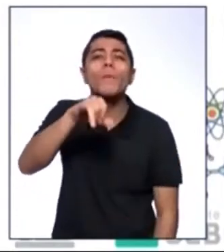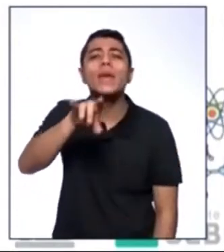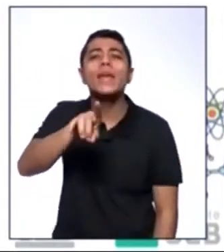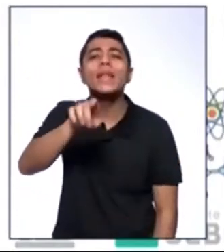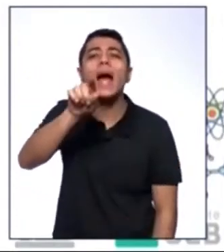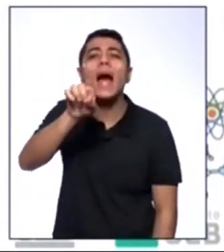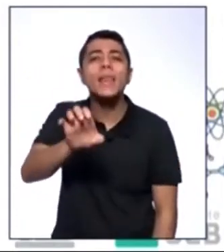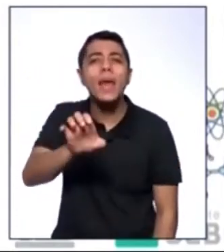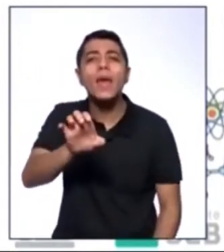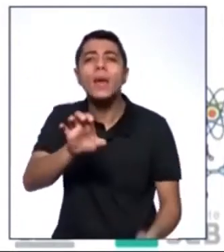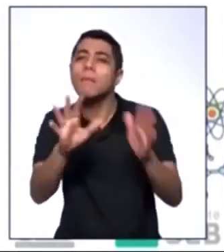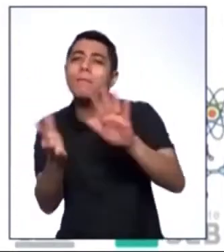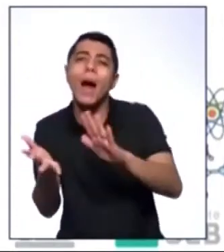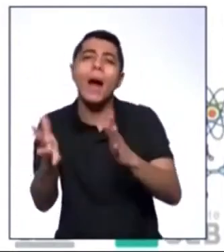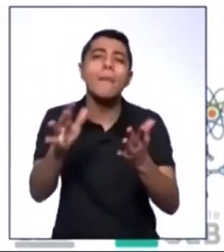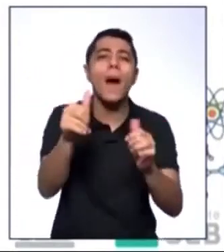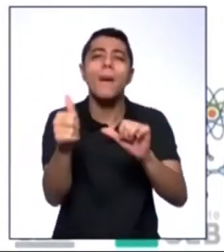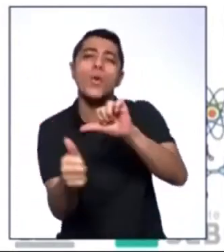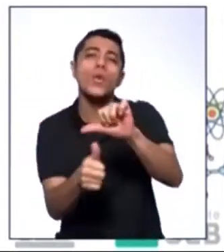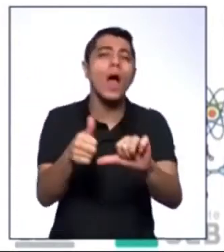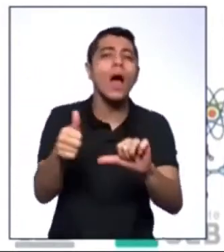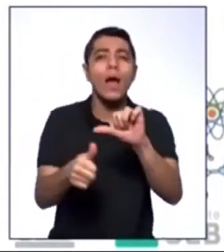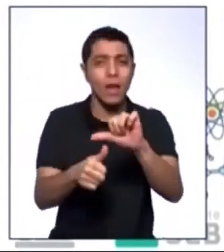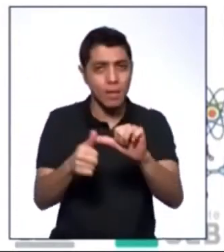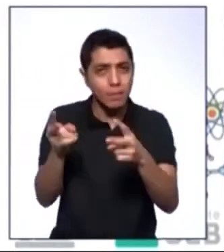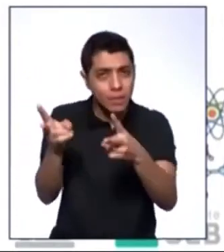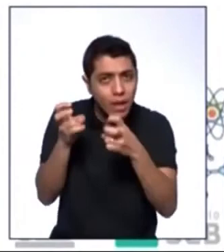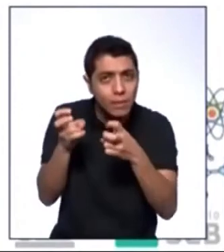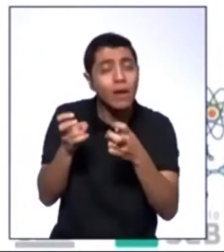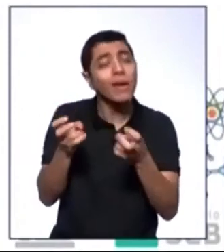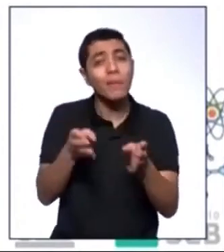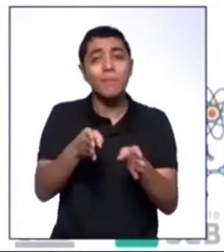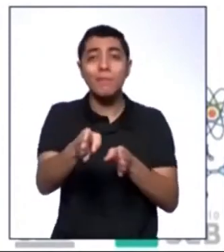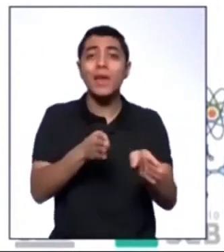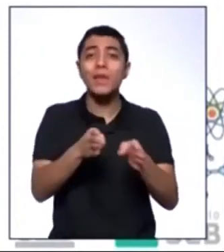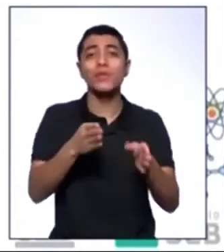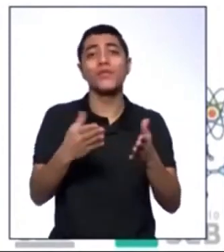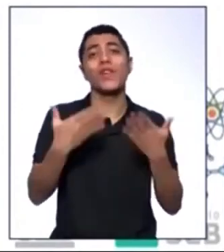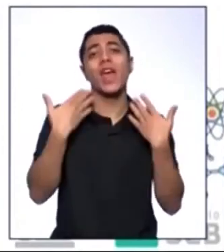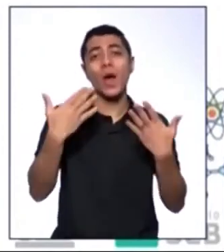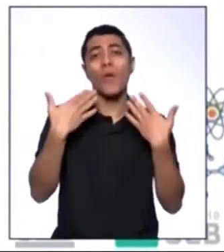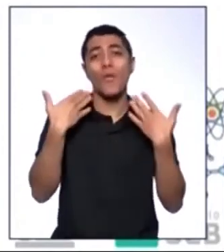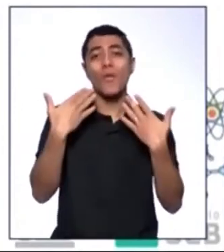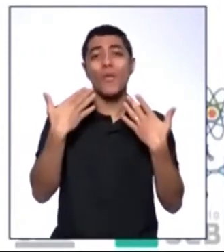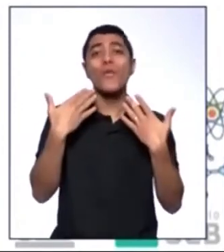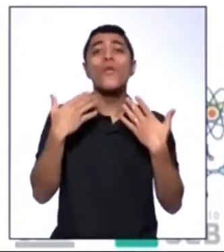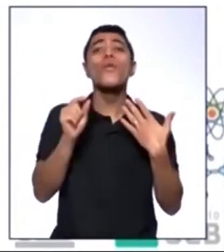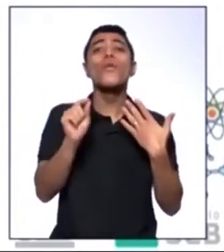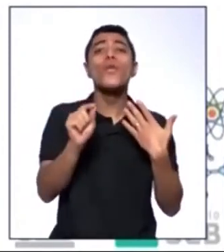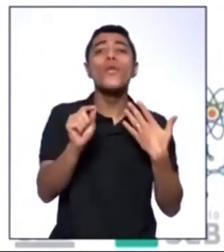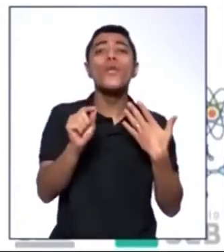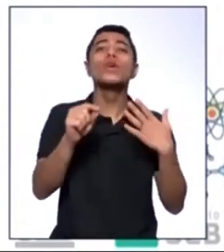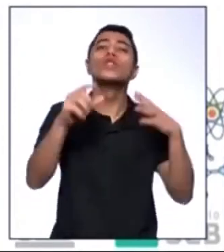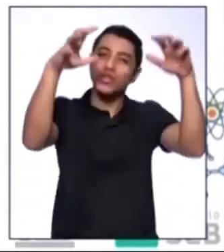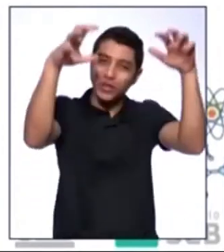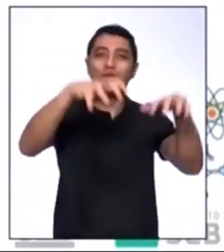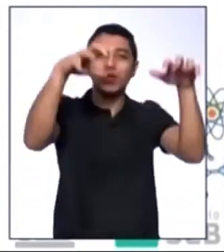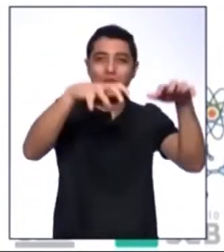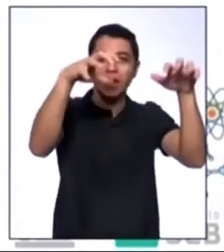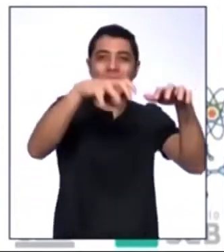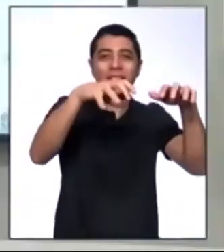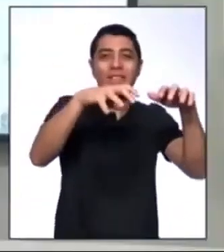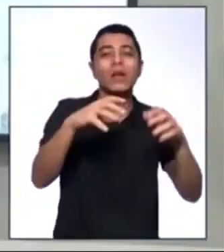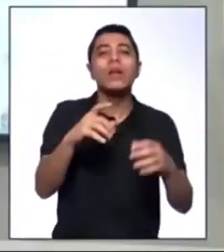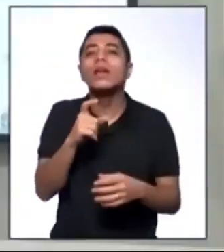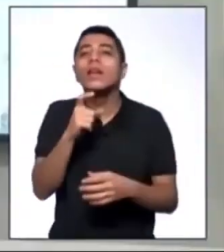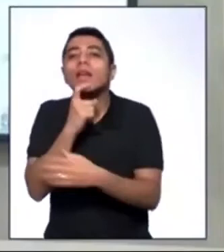verão, dezembro, janeiro, fevereiro, período chuvoso. Período seco durante o inverno. Qual é esse tipo climático?